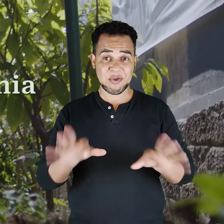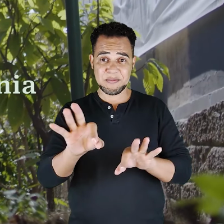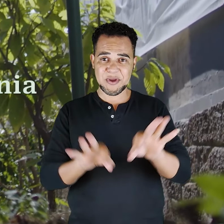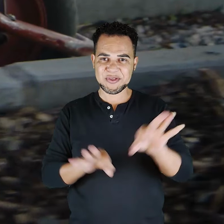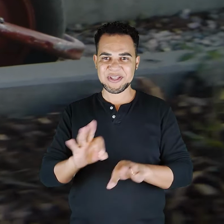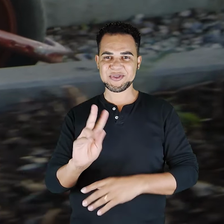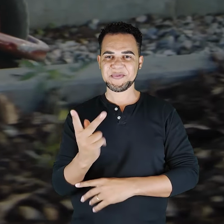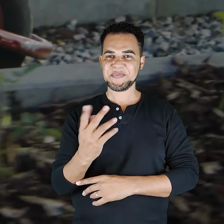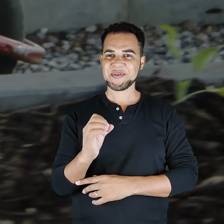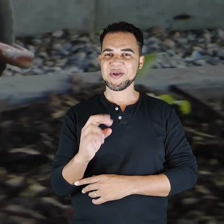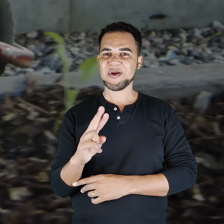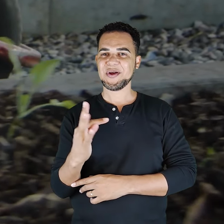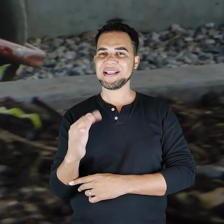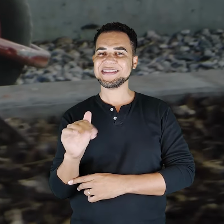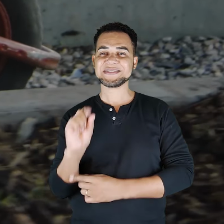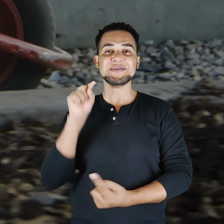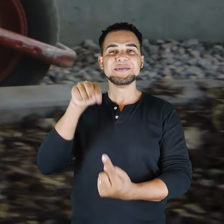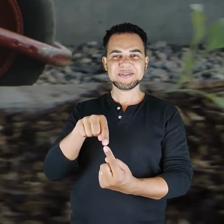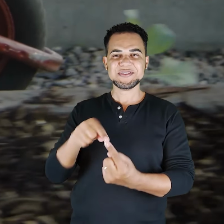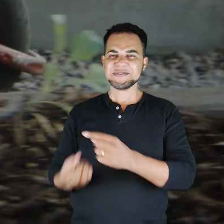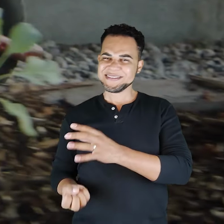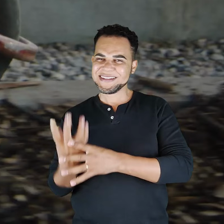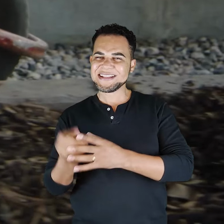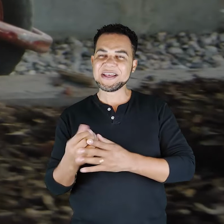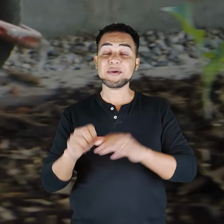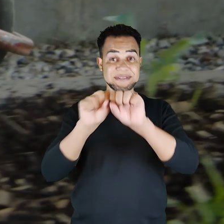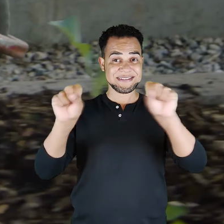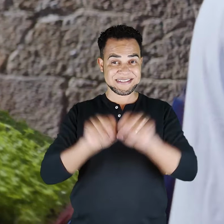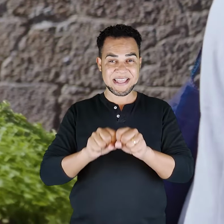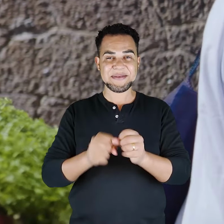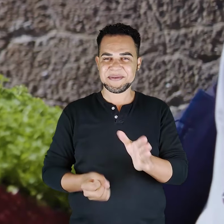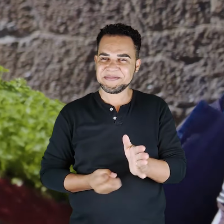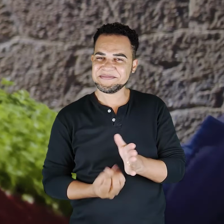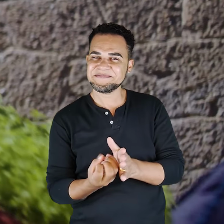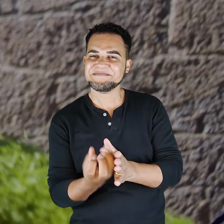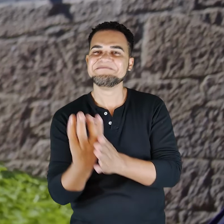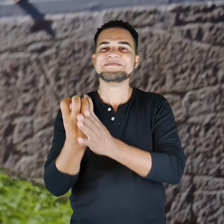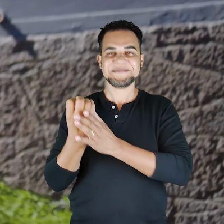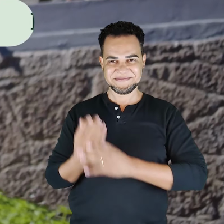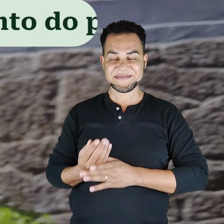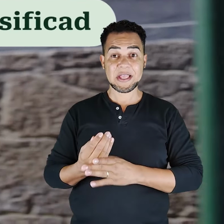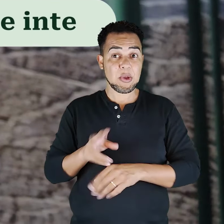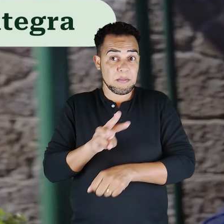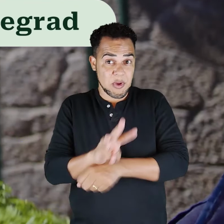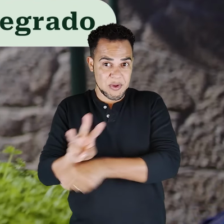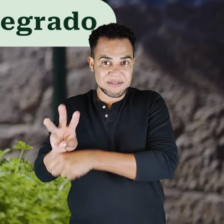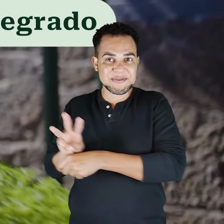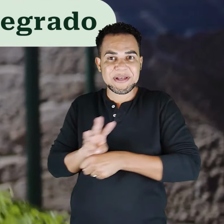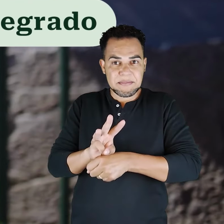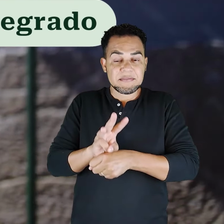O projeto Hortas, ele prevê a implantação de sistemas agroecológicos de produção, o monitoramento e